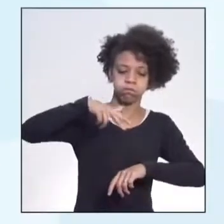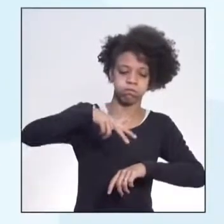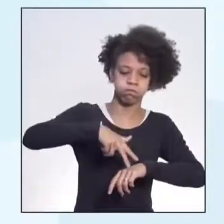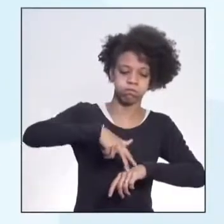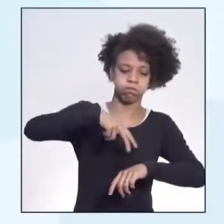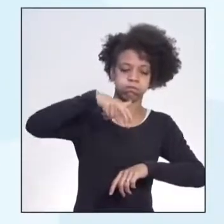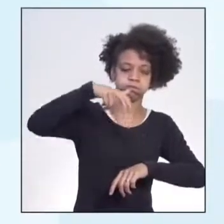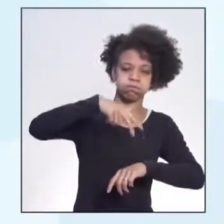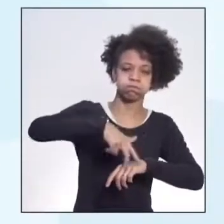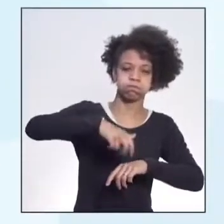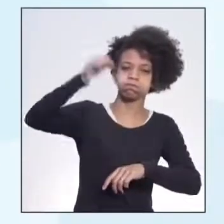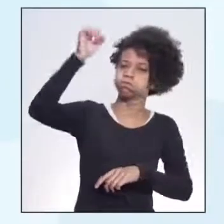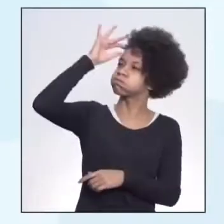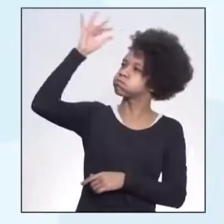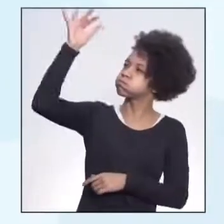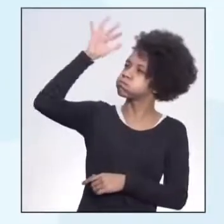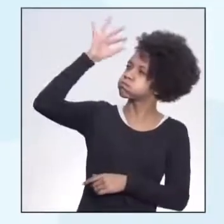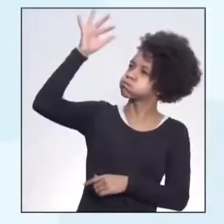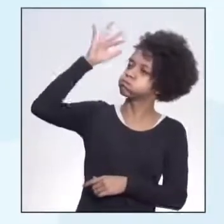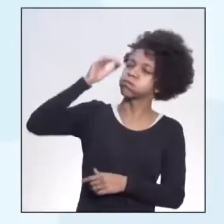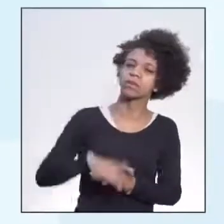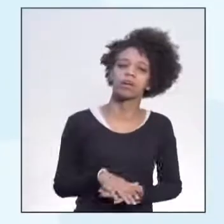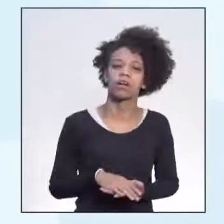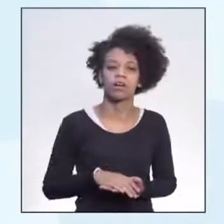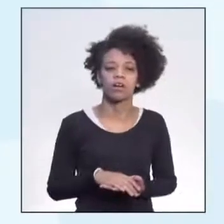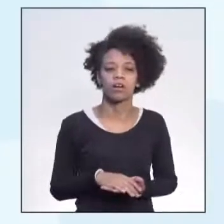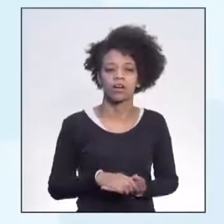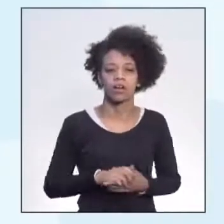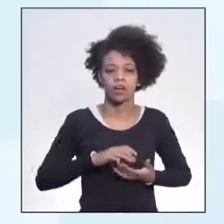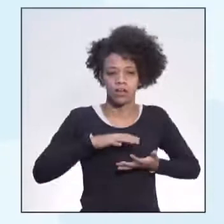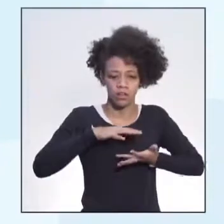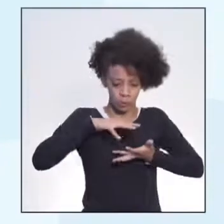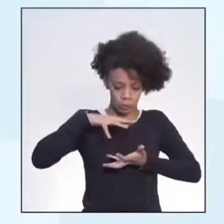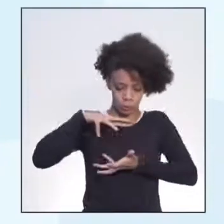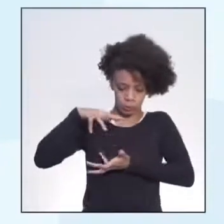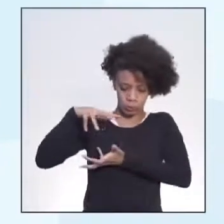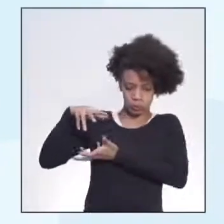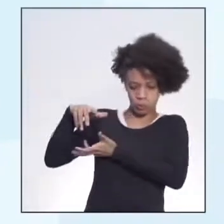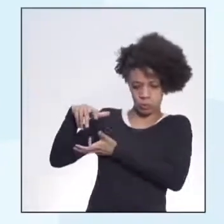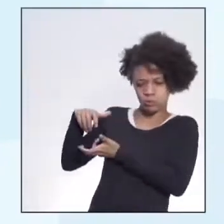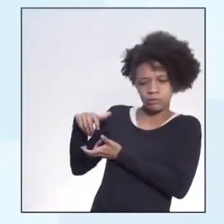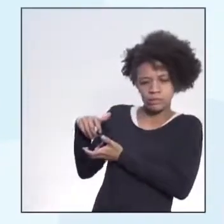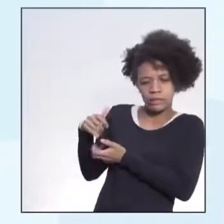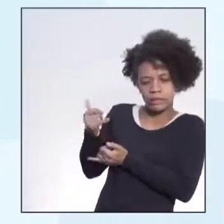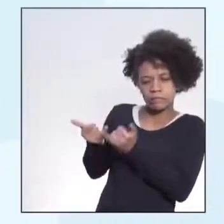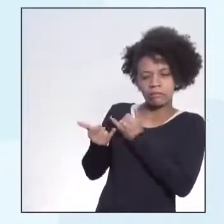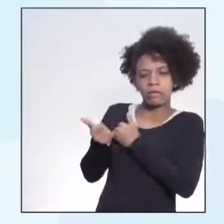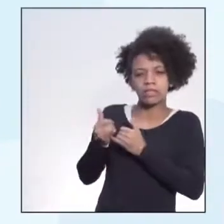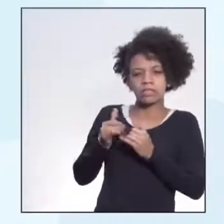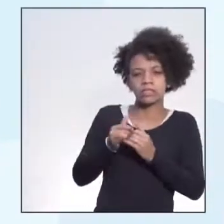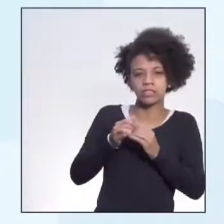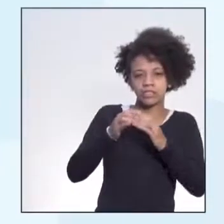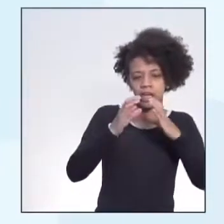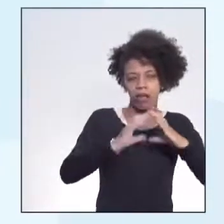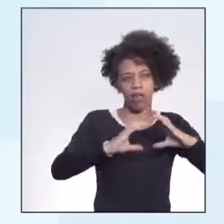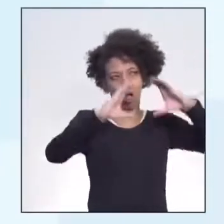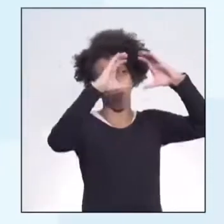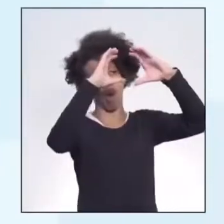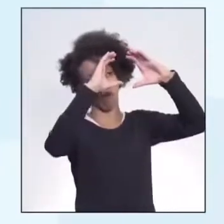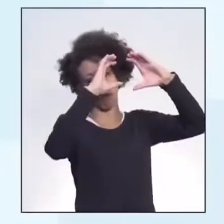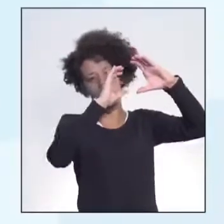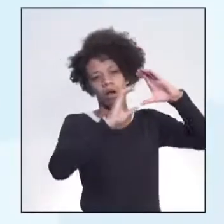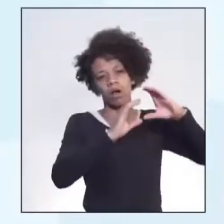está pensando, nós temos aí o planeta Terra no fundo, dá a impressão que ele está na Lua, né, tem até um carro lunar, ele tem